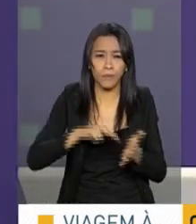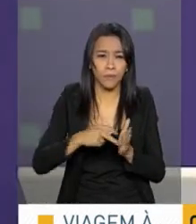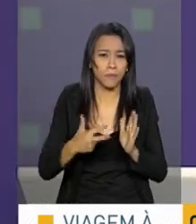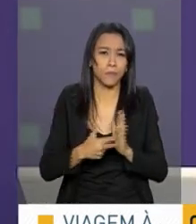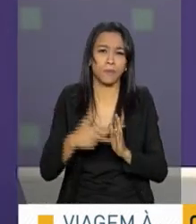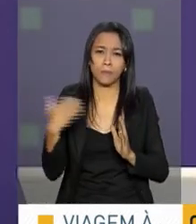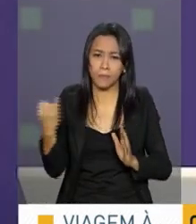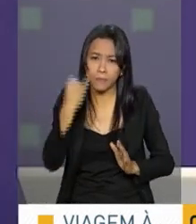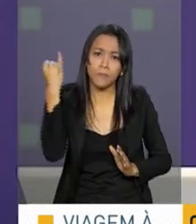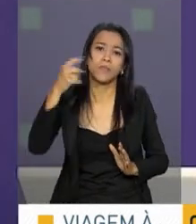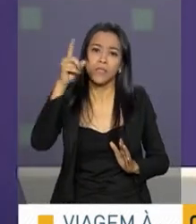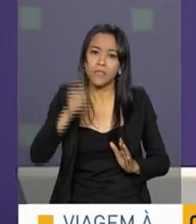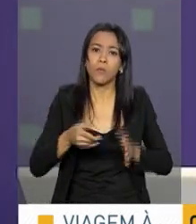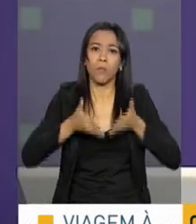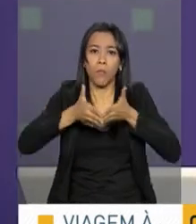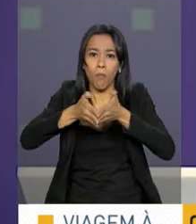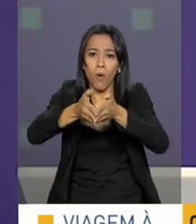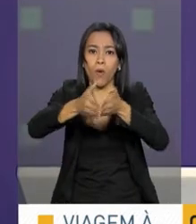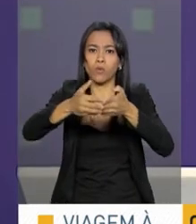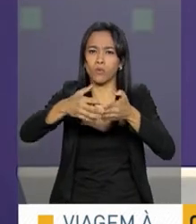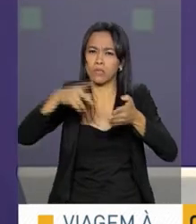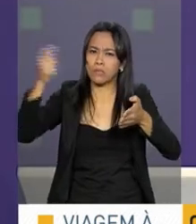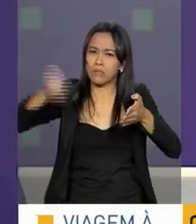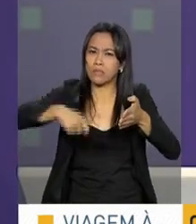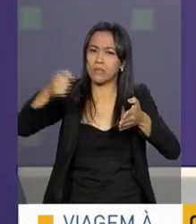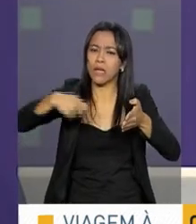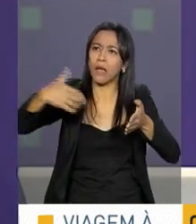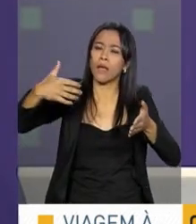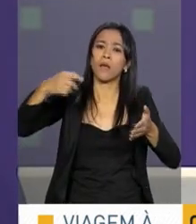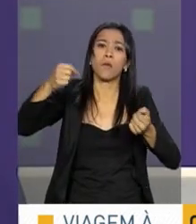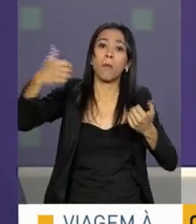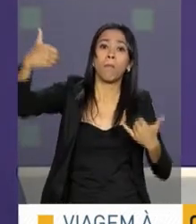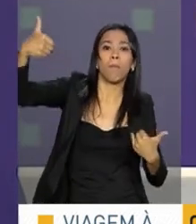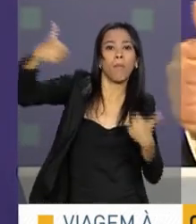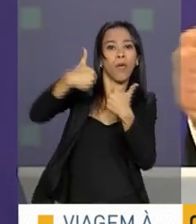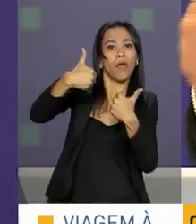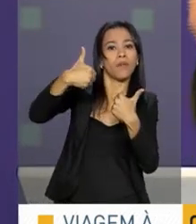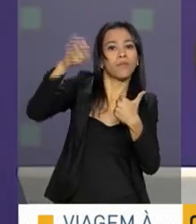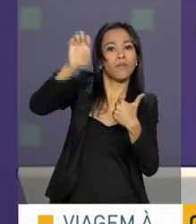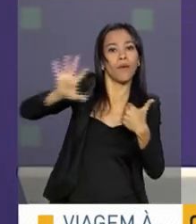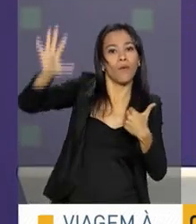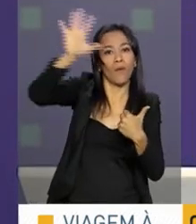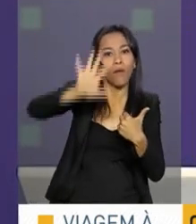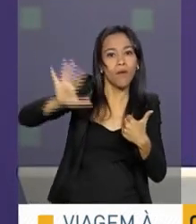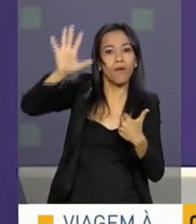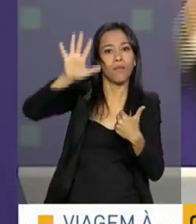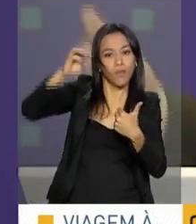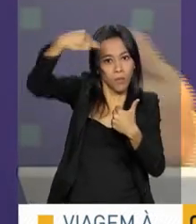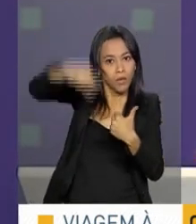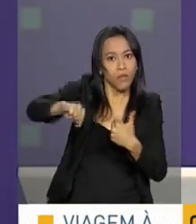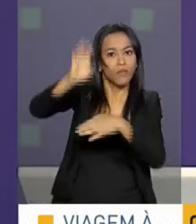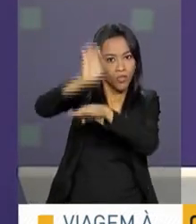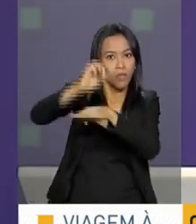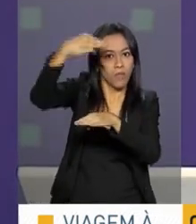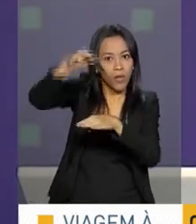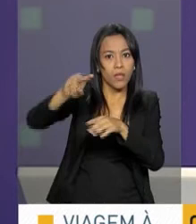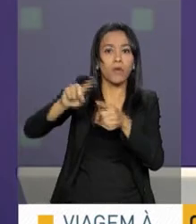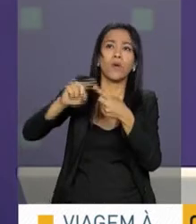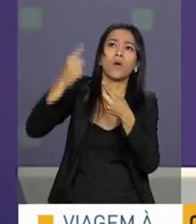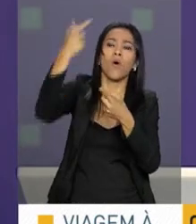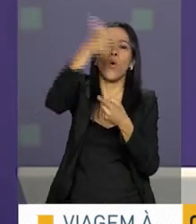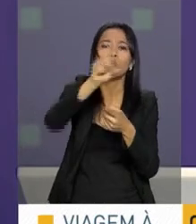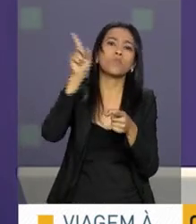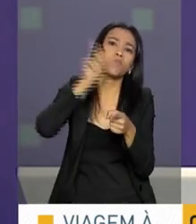são os portos com maior proximidade, tanto dos mercados europeu, americano e também